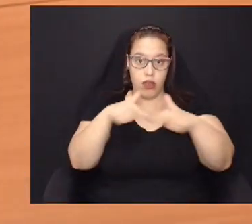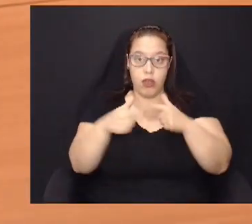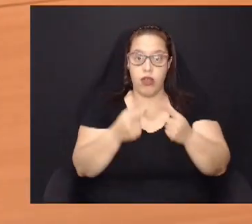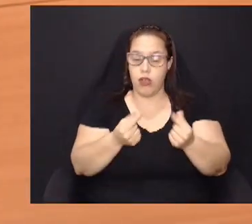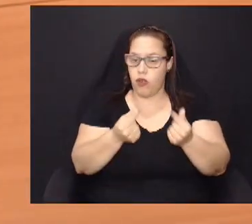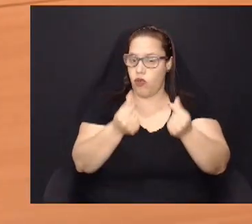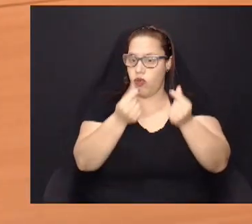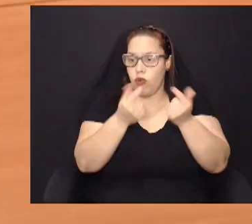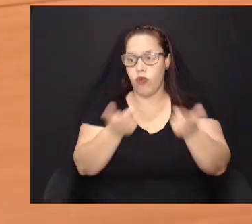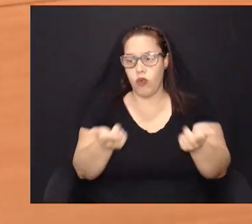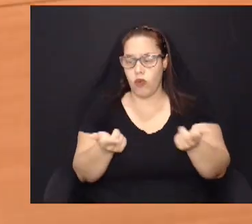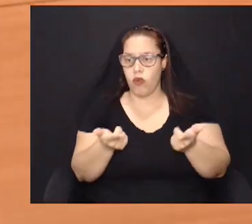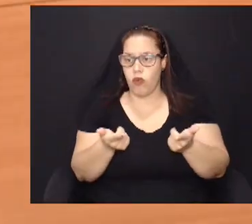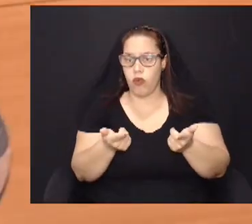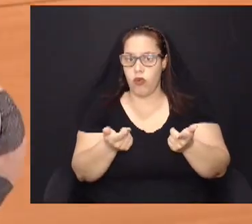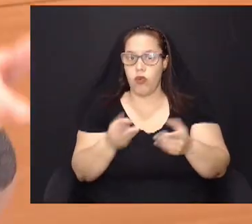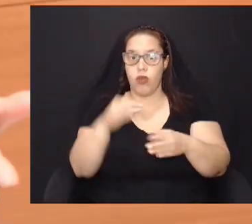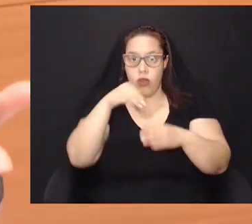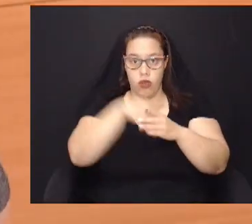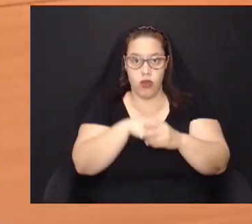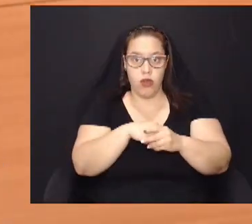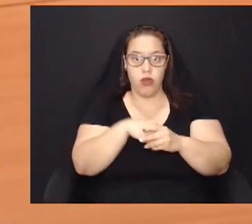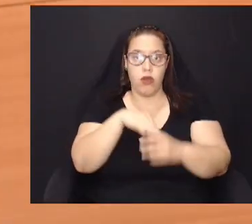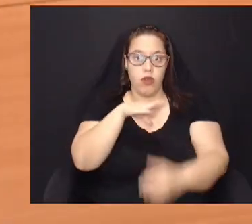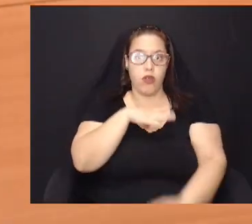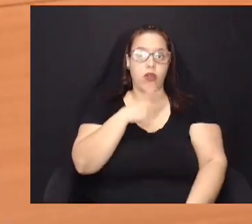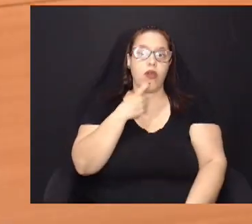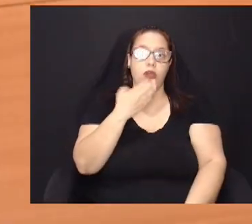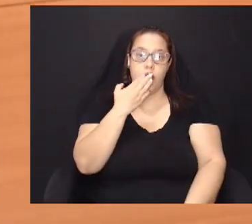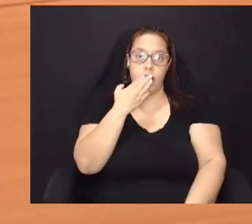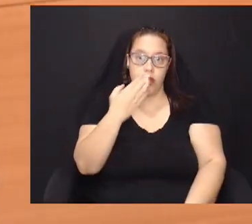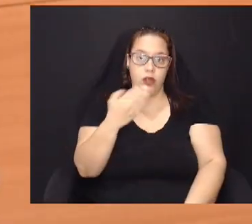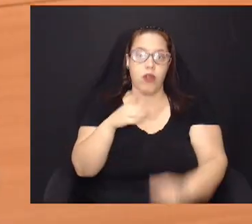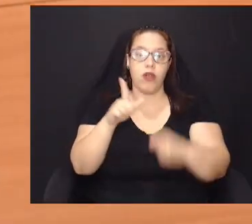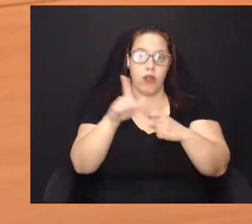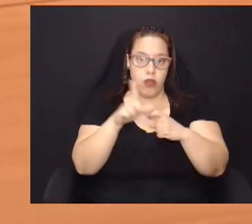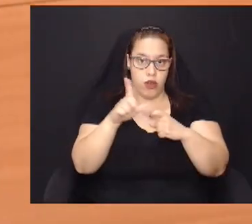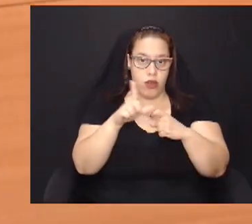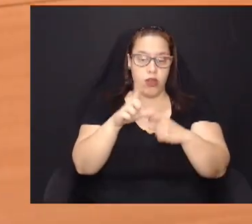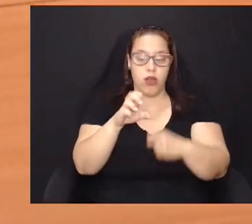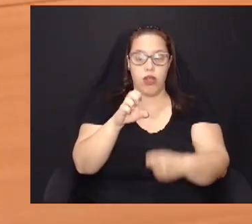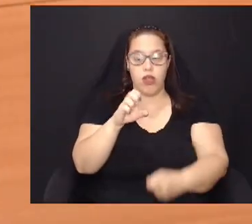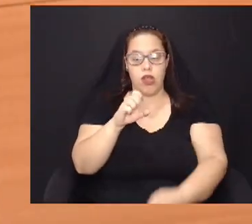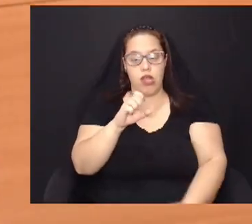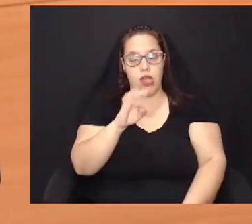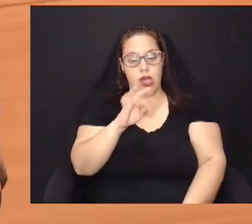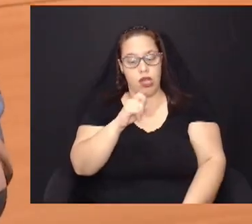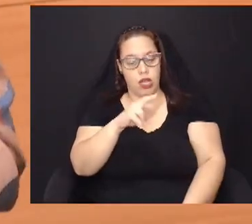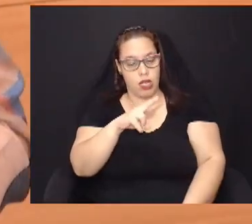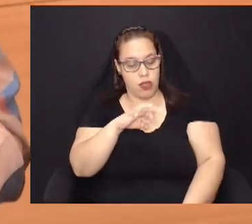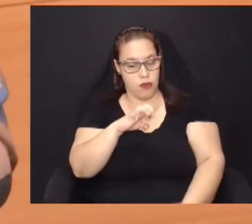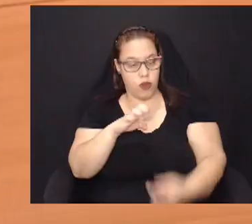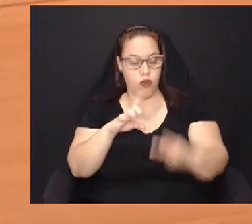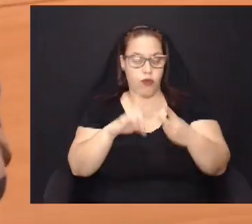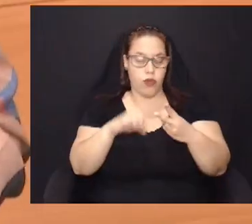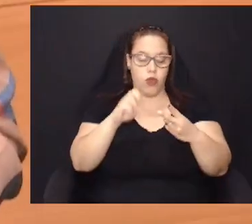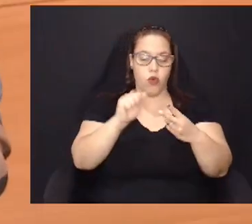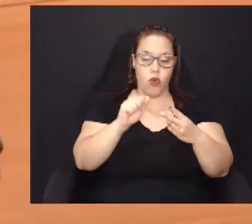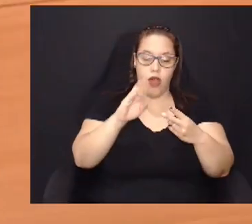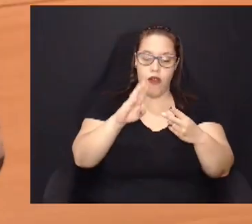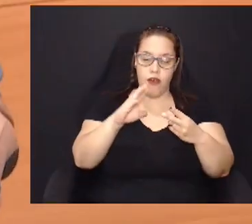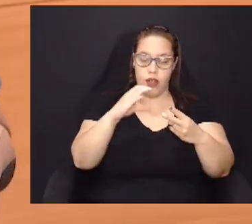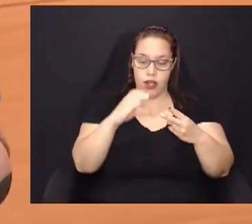e gere receita no município. Então, o que a gente pede? Laudo de estabilidade, o AVCB, que